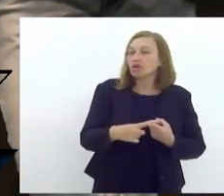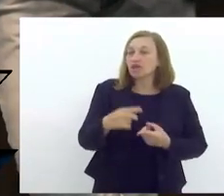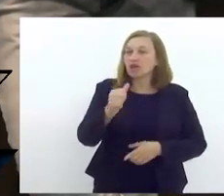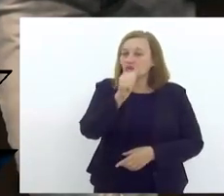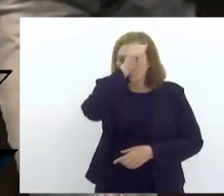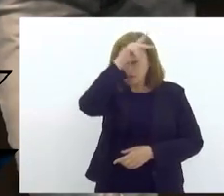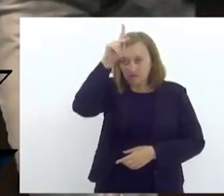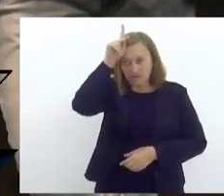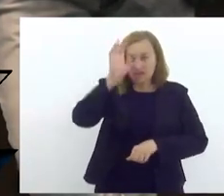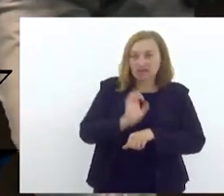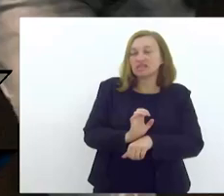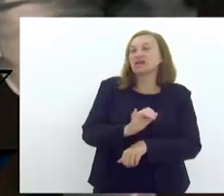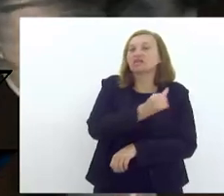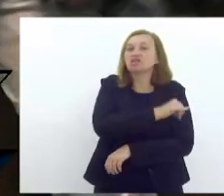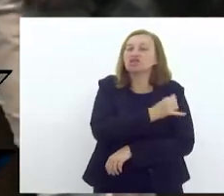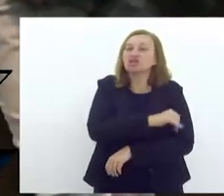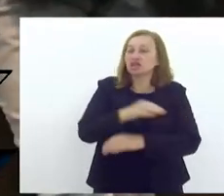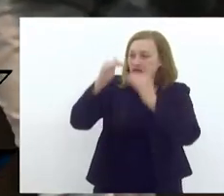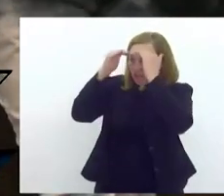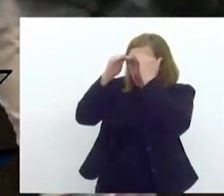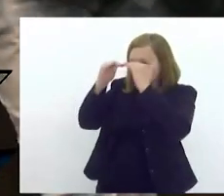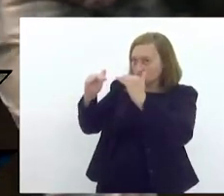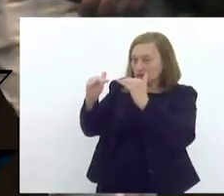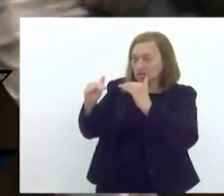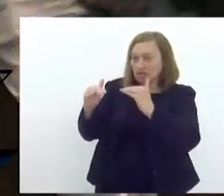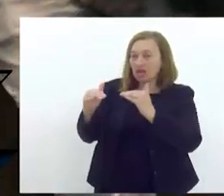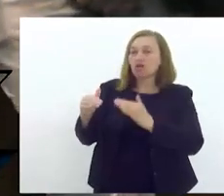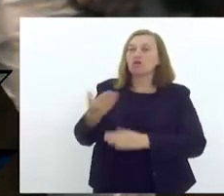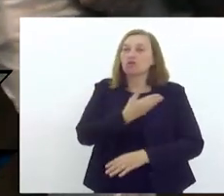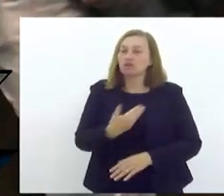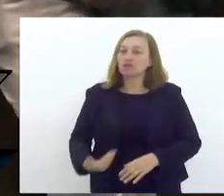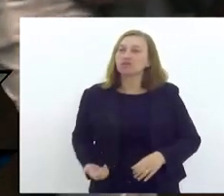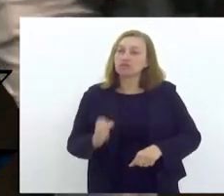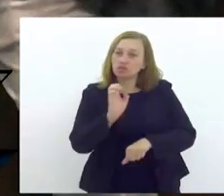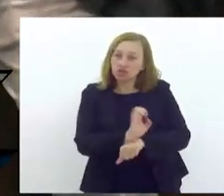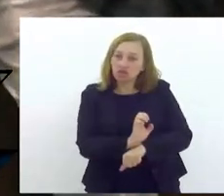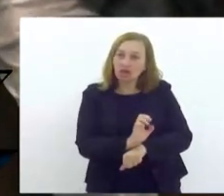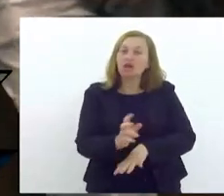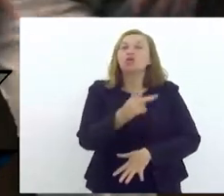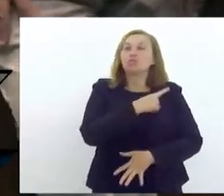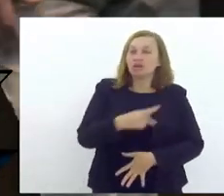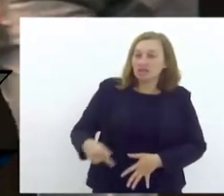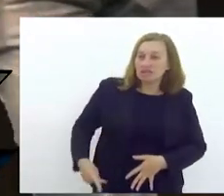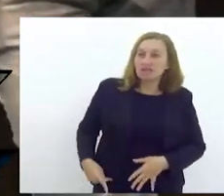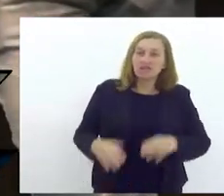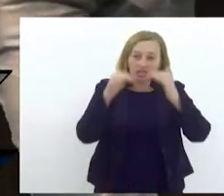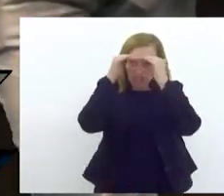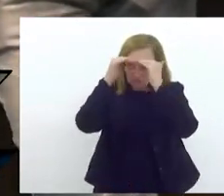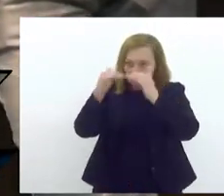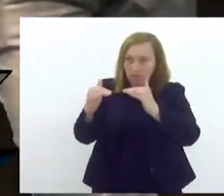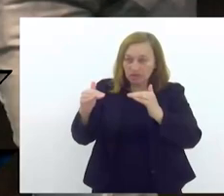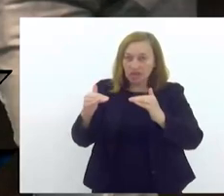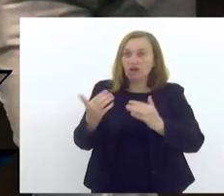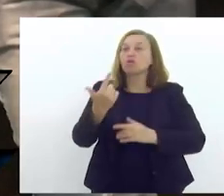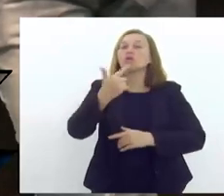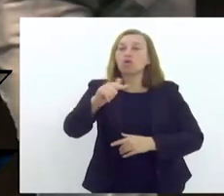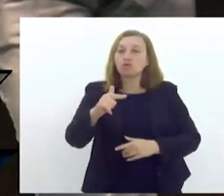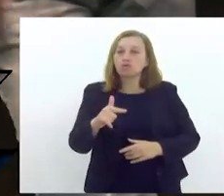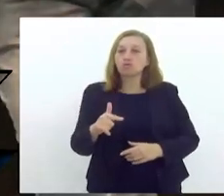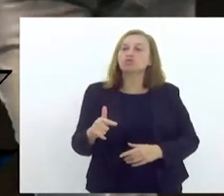cidade do Rio de Janeiro tem que respeitar o governador do estado seja ele de Que partido for o presidente tem que respeitar as autoridades